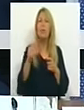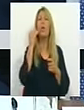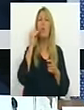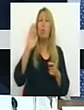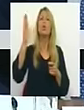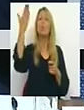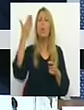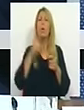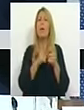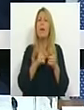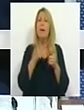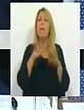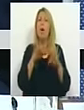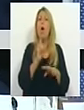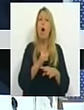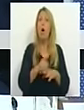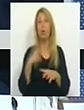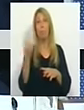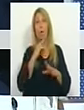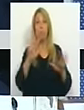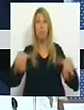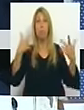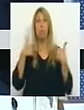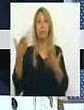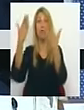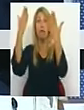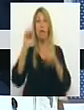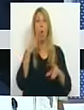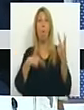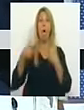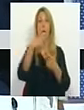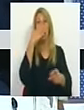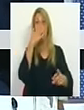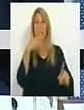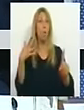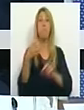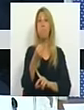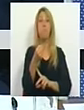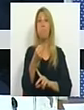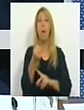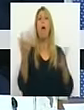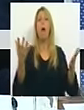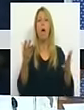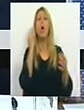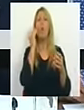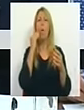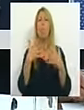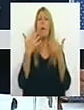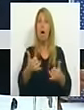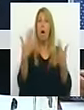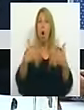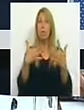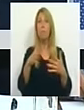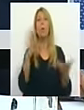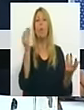essa prioridade para nós podermos felicitá-lo ou criticá-lo caso ela não seja atingida. Onde é que no próximo orçamento se vai verificar ou